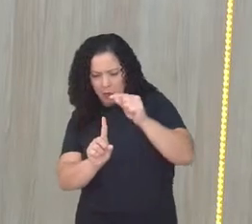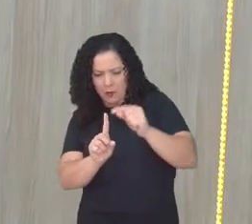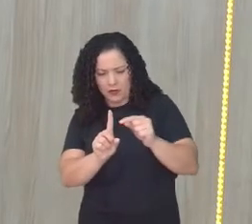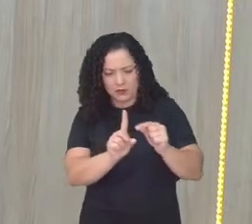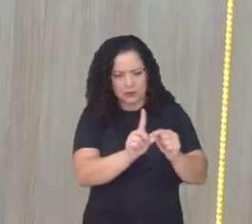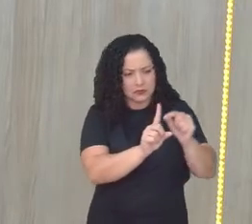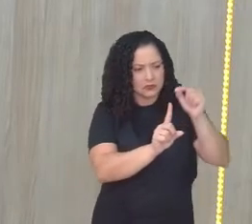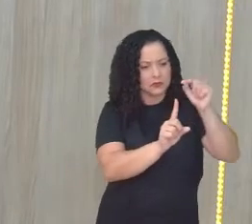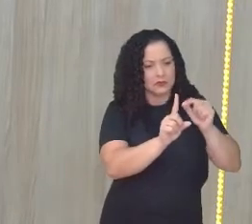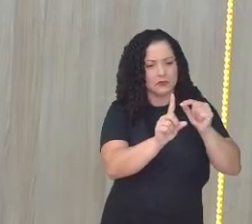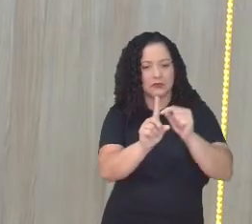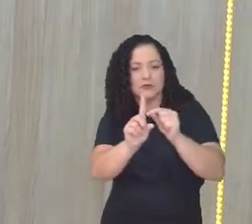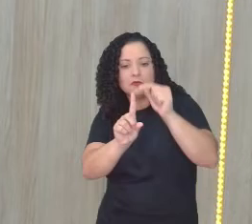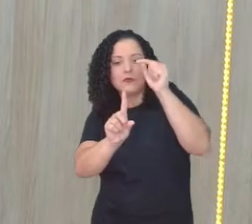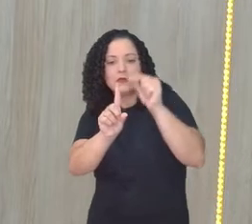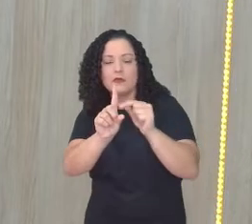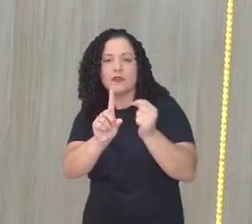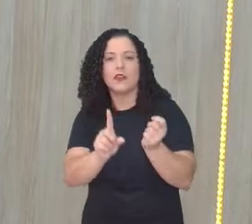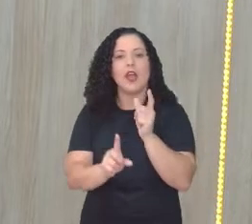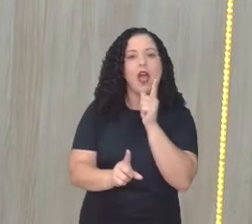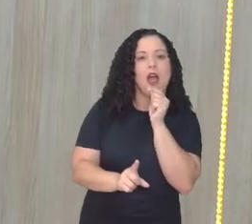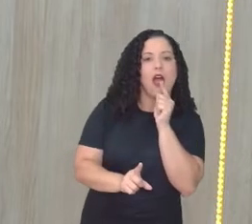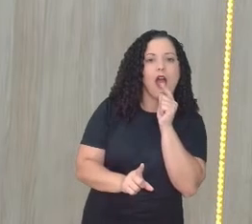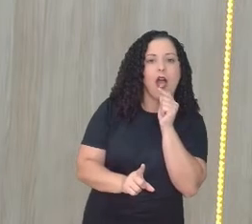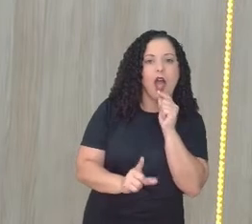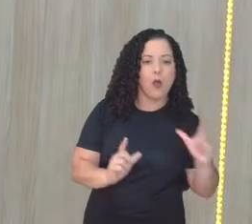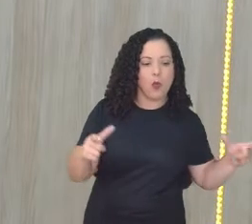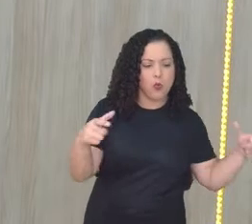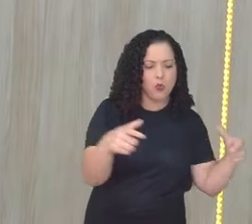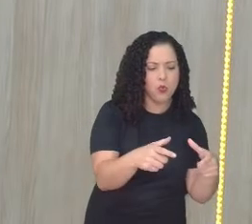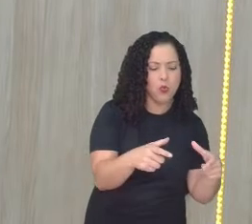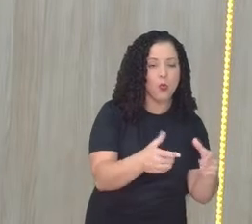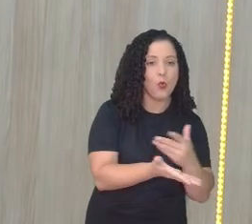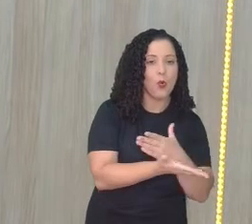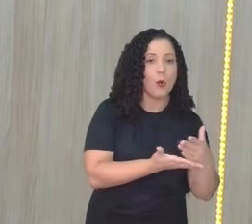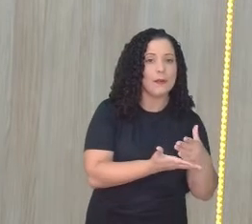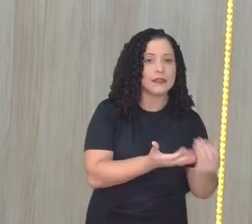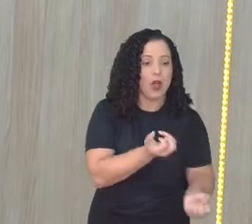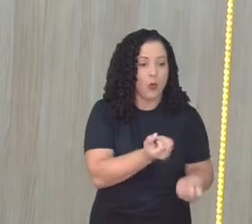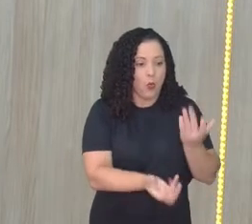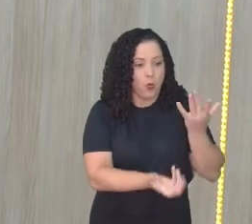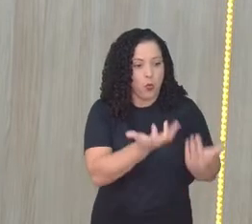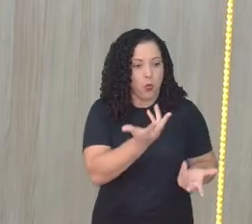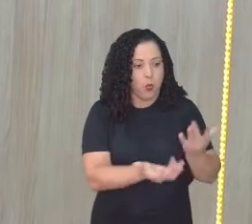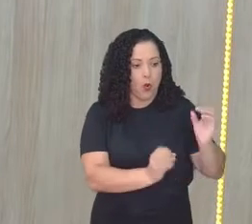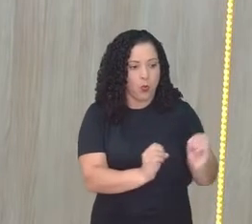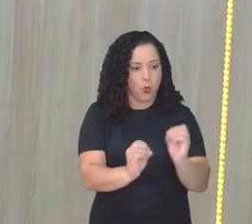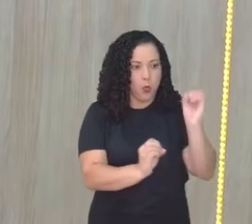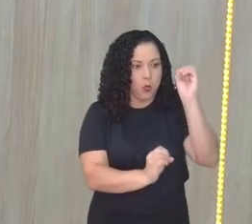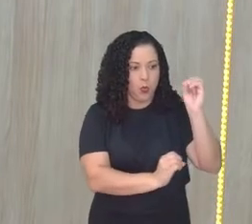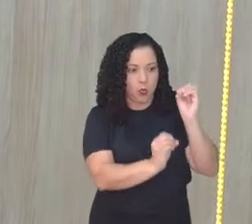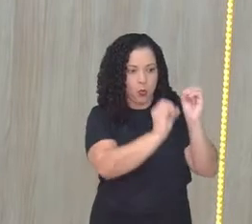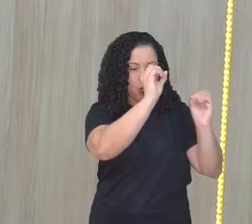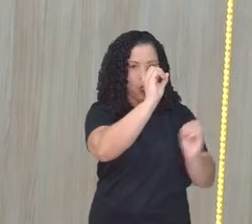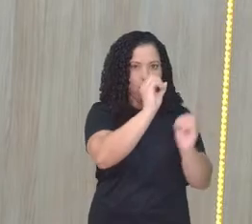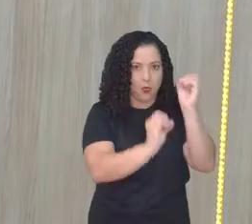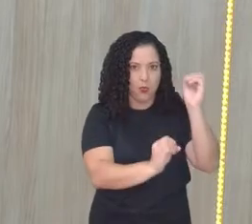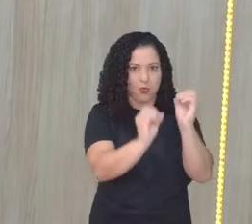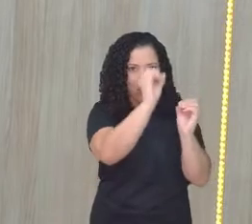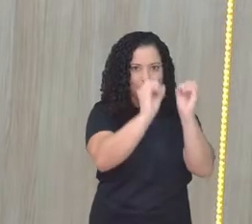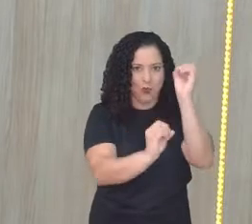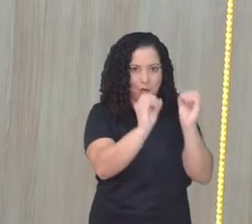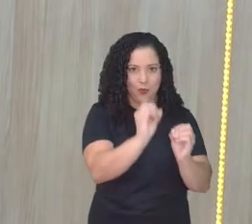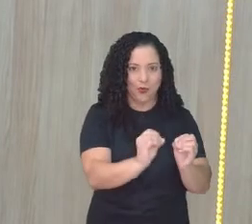observava quando é que aquela água da vasilha menor ela começou a entrar em fervura, atingiu 100 graus. Aí